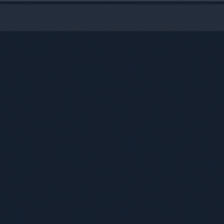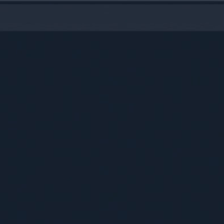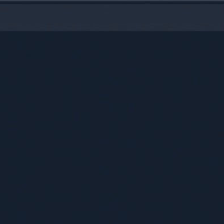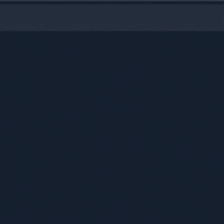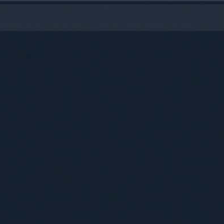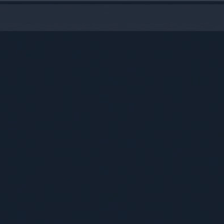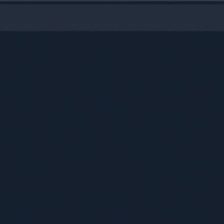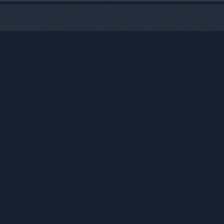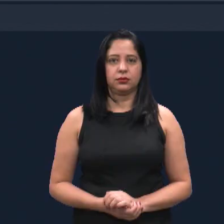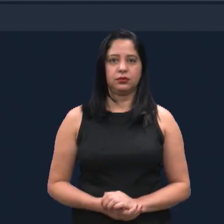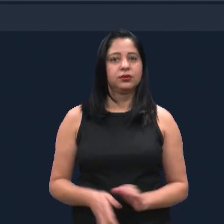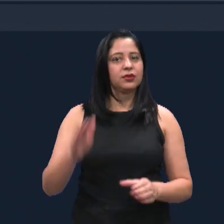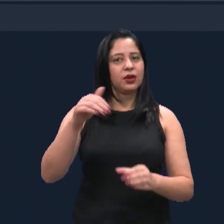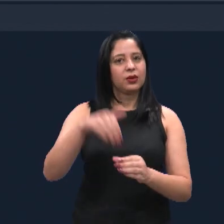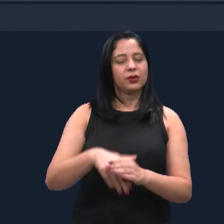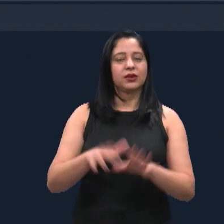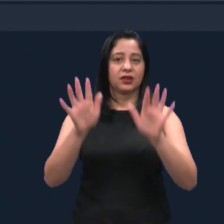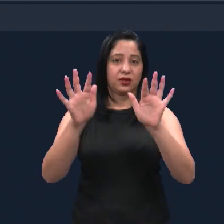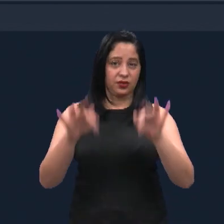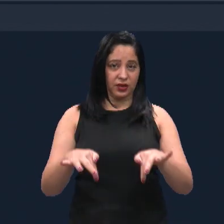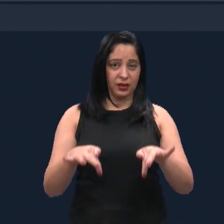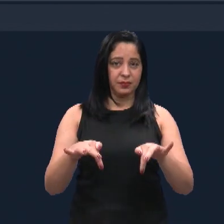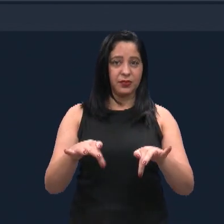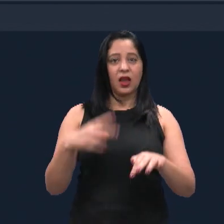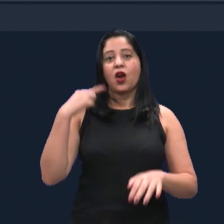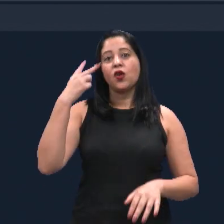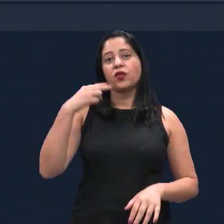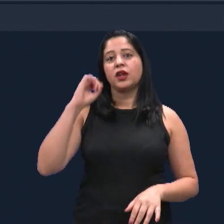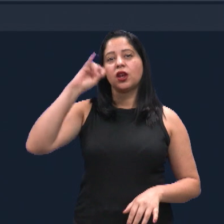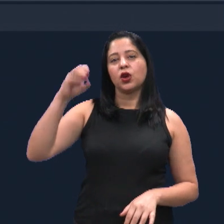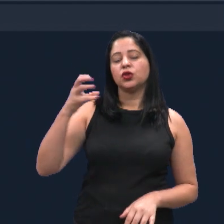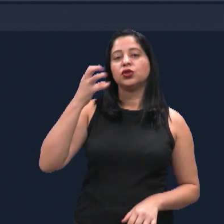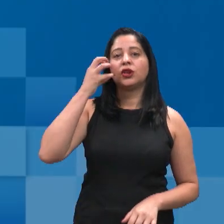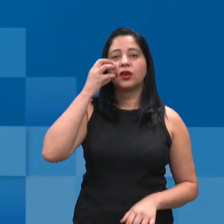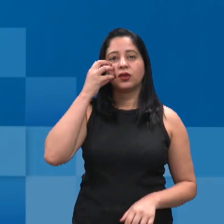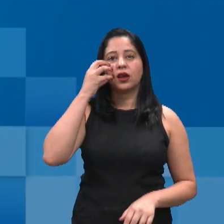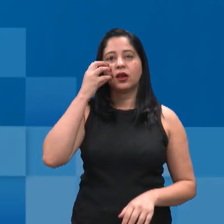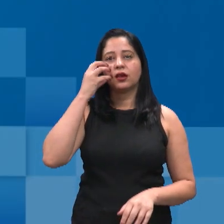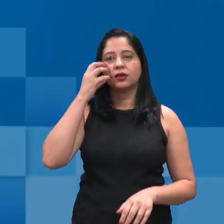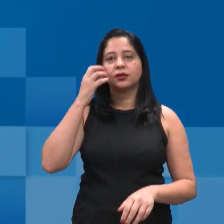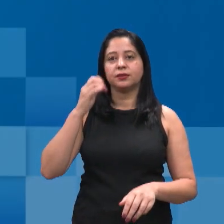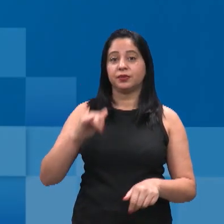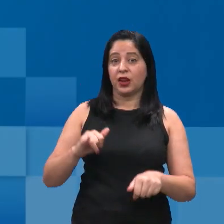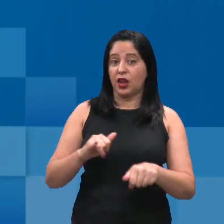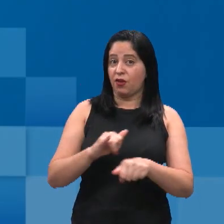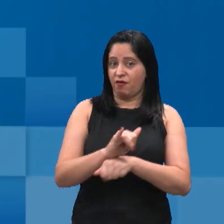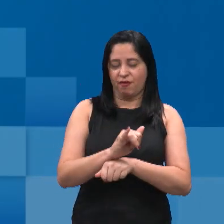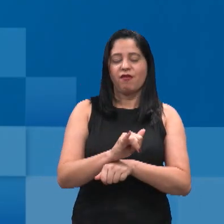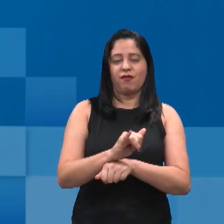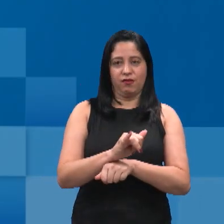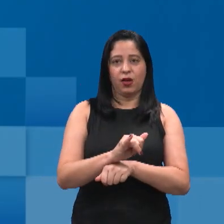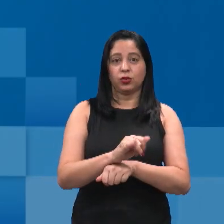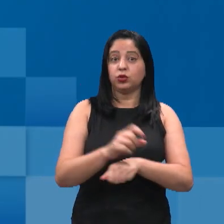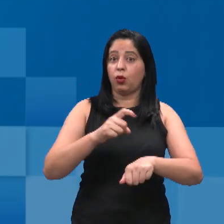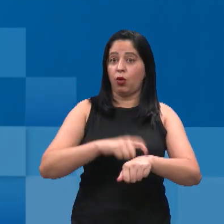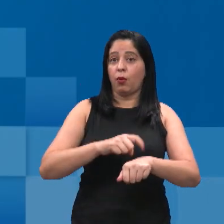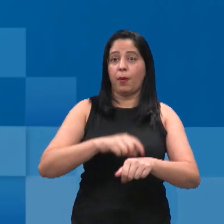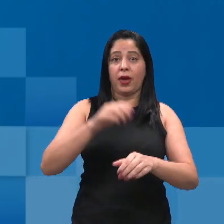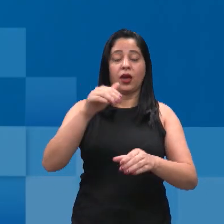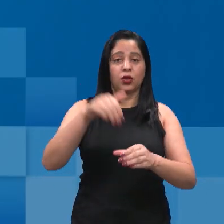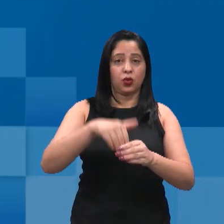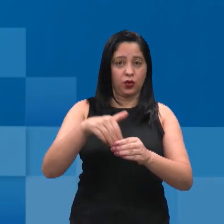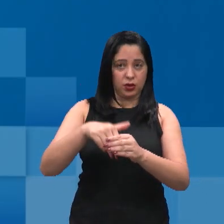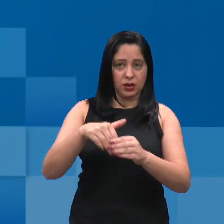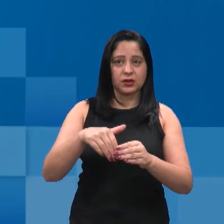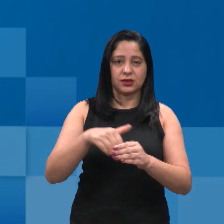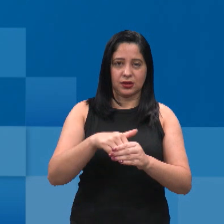Encerrado o processo de votação, declaro que a vereadora Juliana Fraga não esteve no presente momento da votação, sendo, portanto,